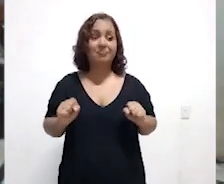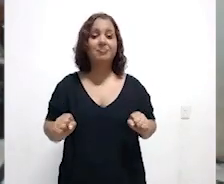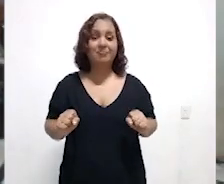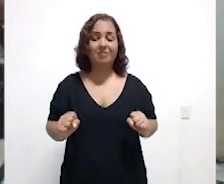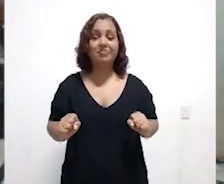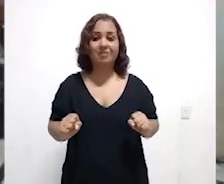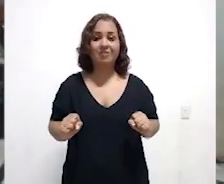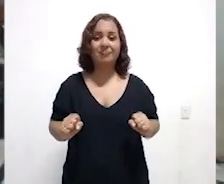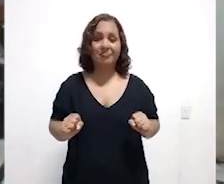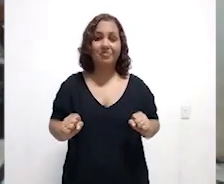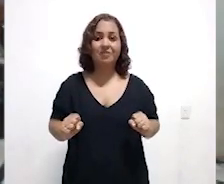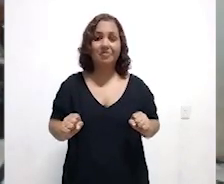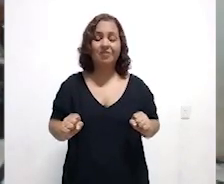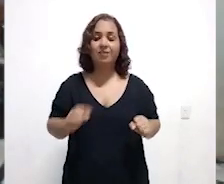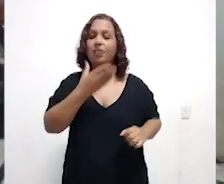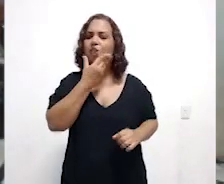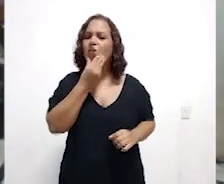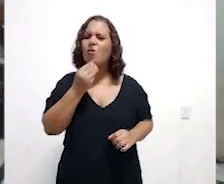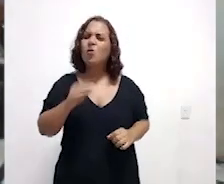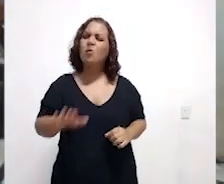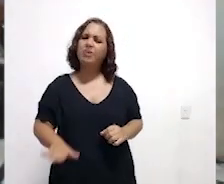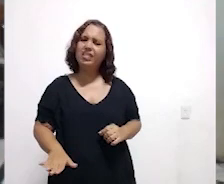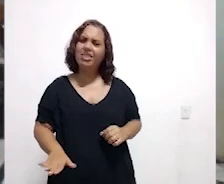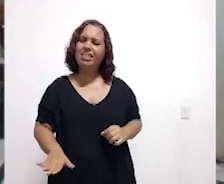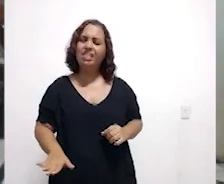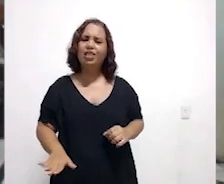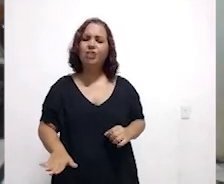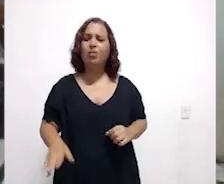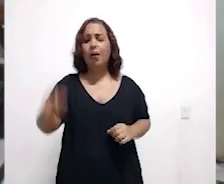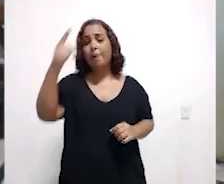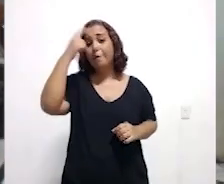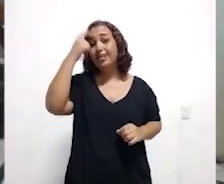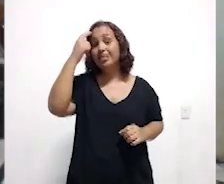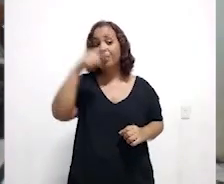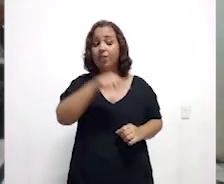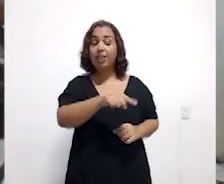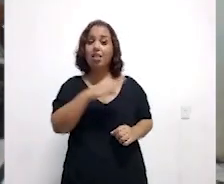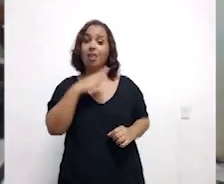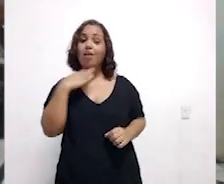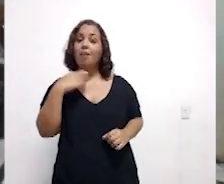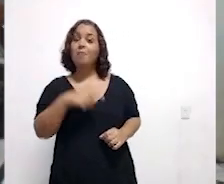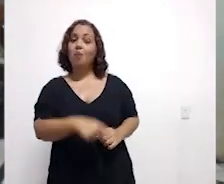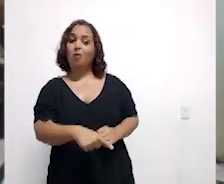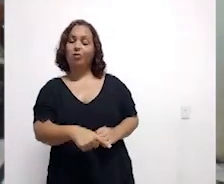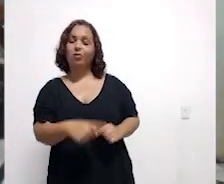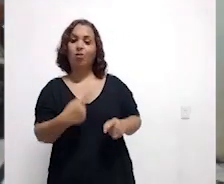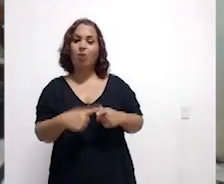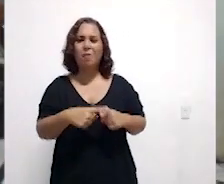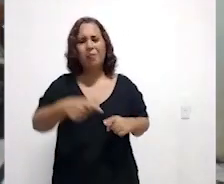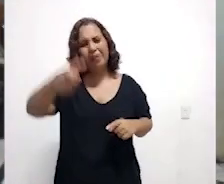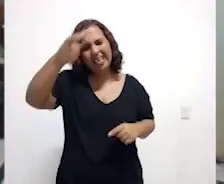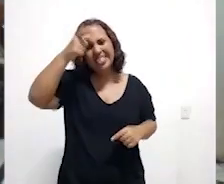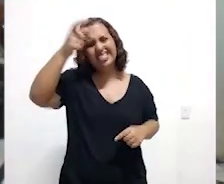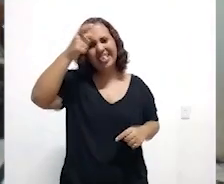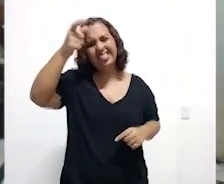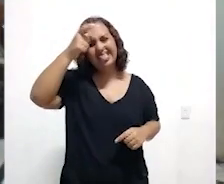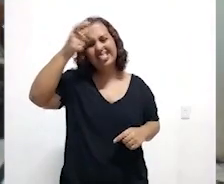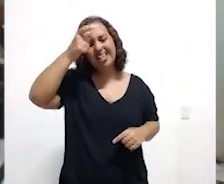O menino tido como morto, porque o diabo ainda tentou de forma